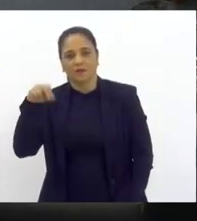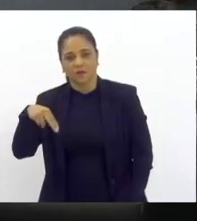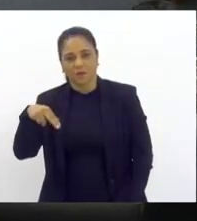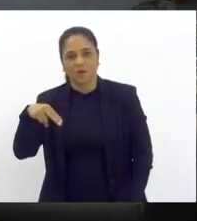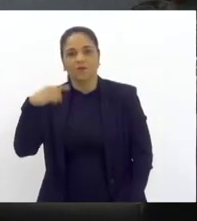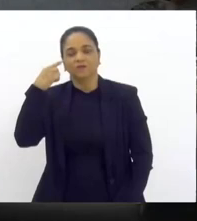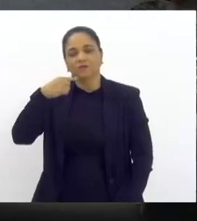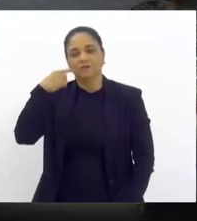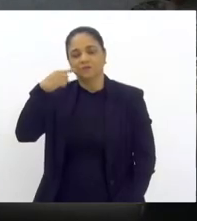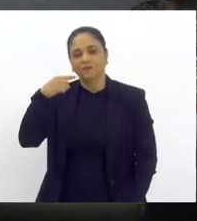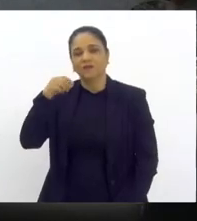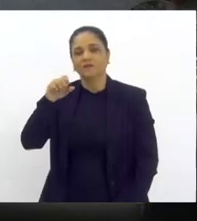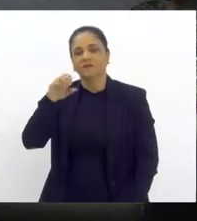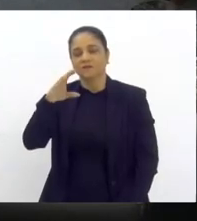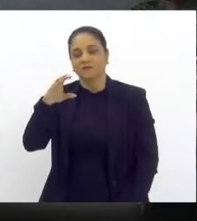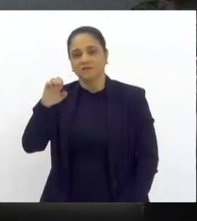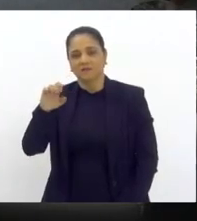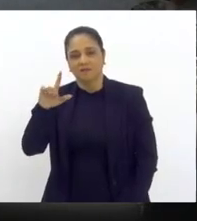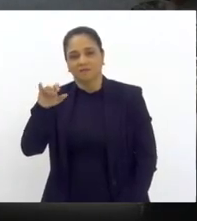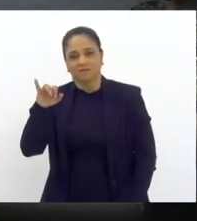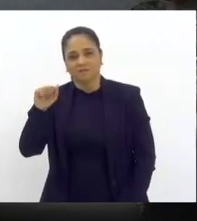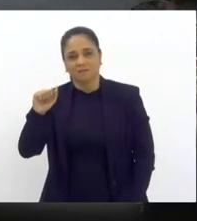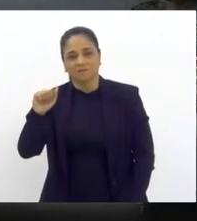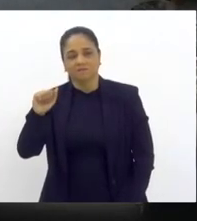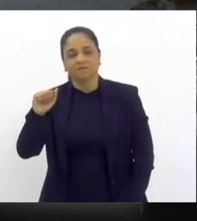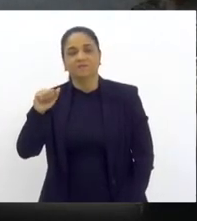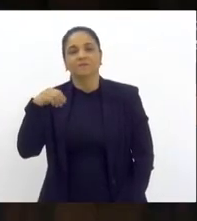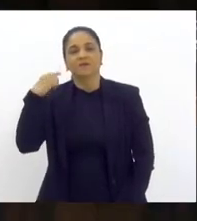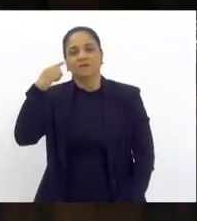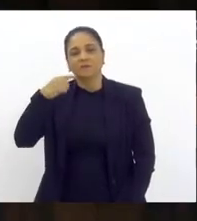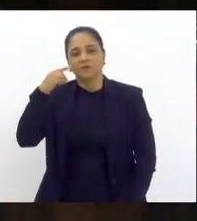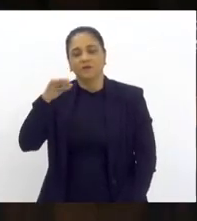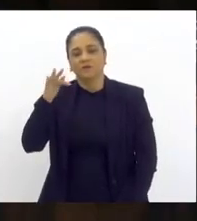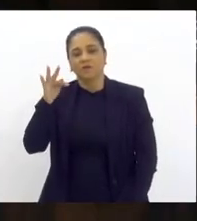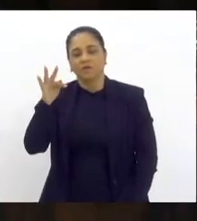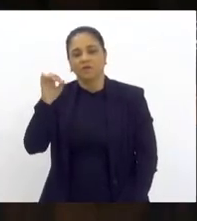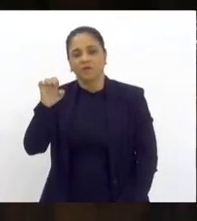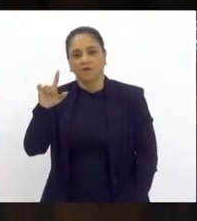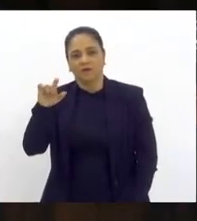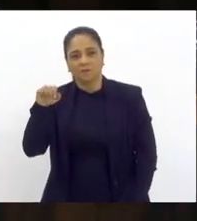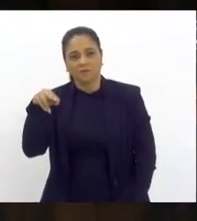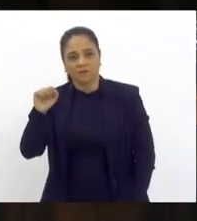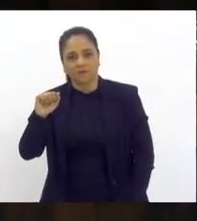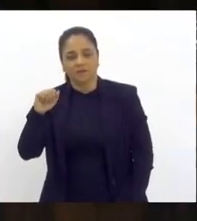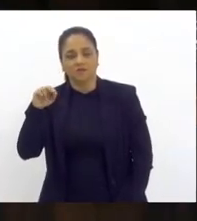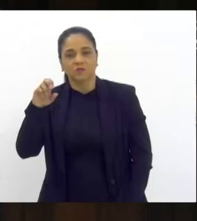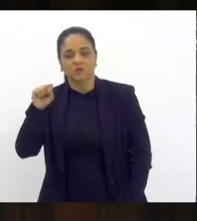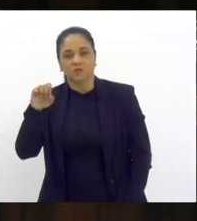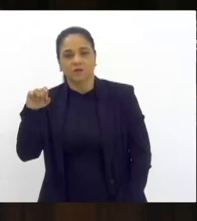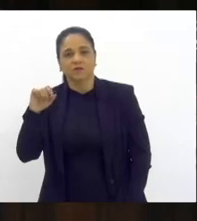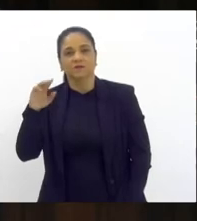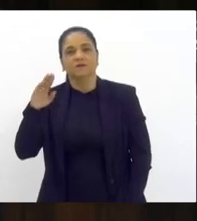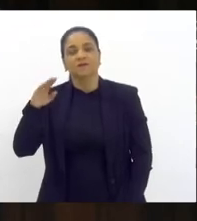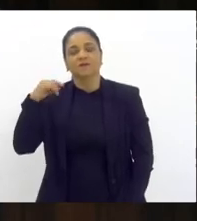Deputada Célia Jordão. Deputado Felipe Soares. Deputada Dani